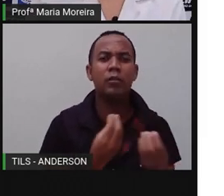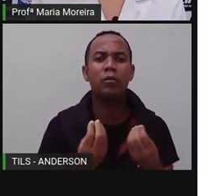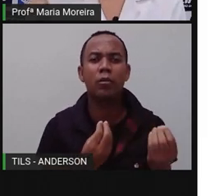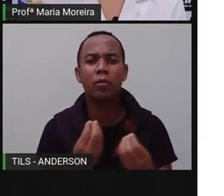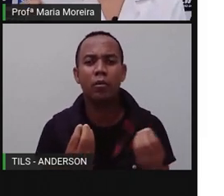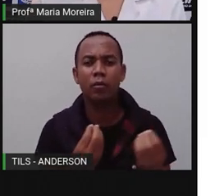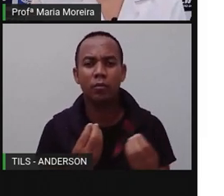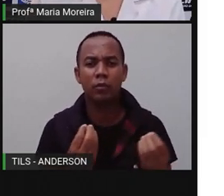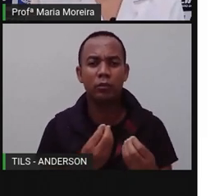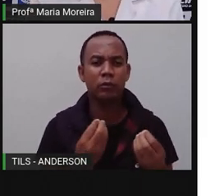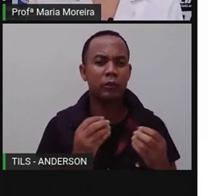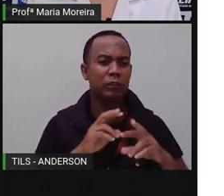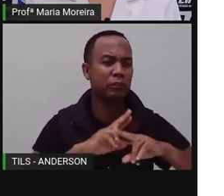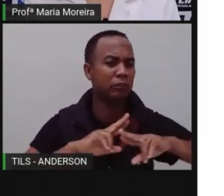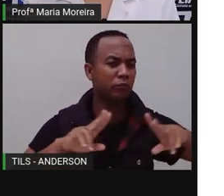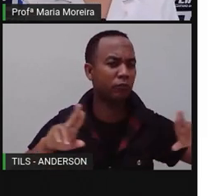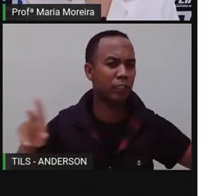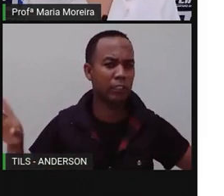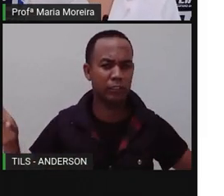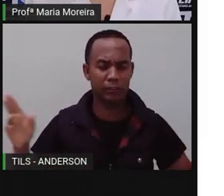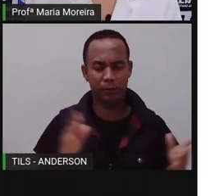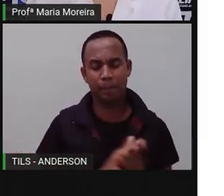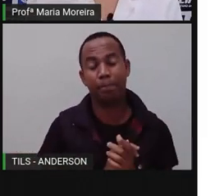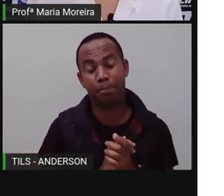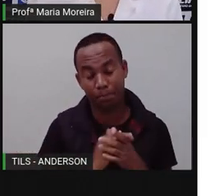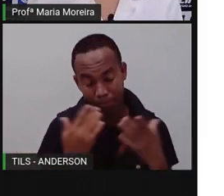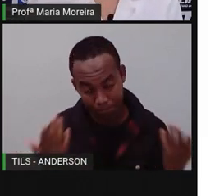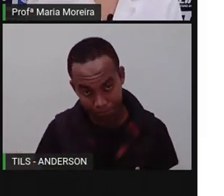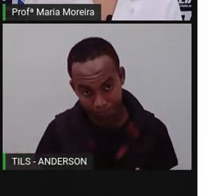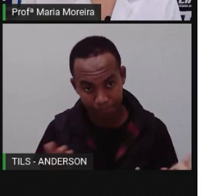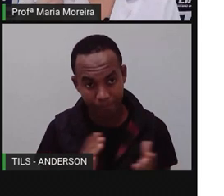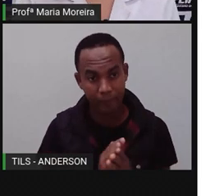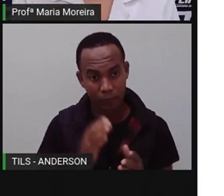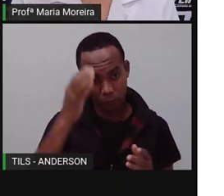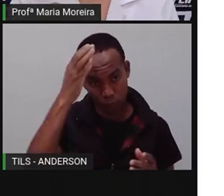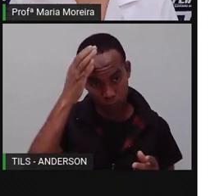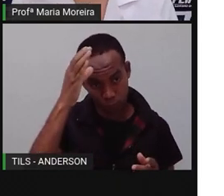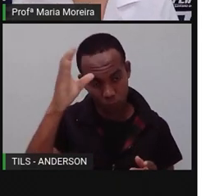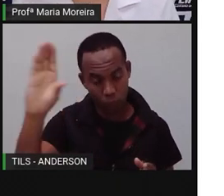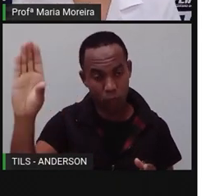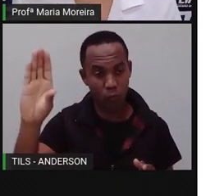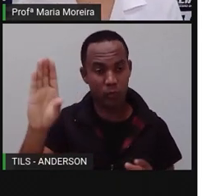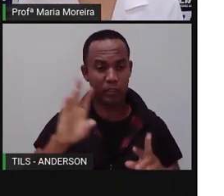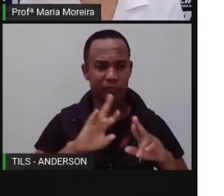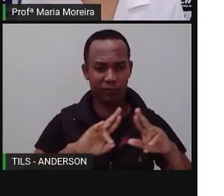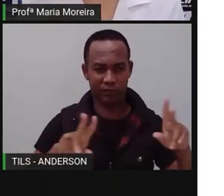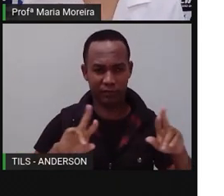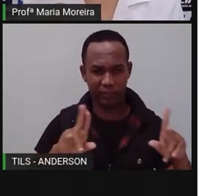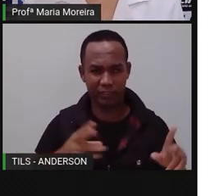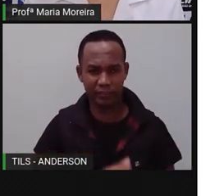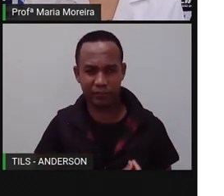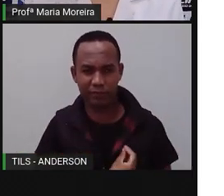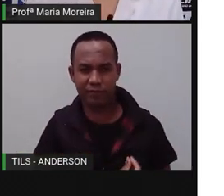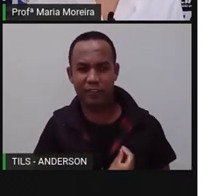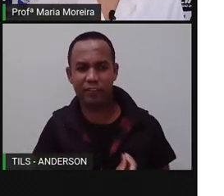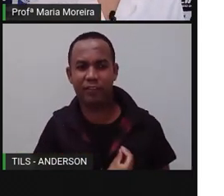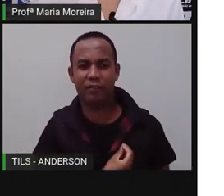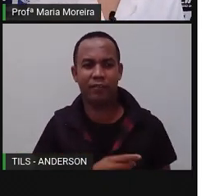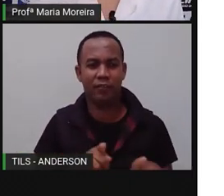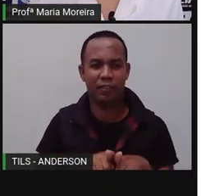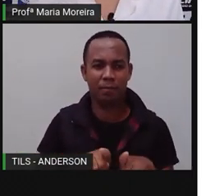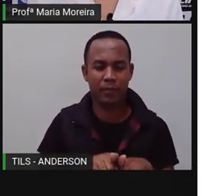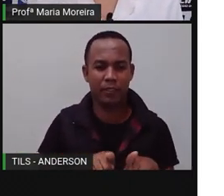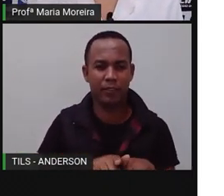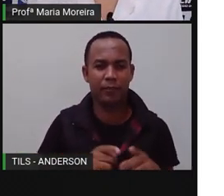era completamente diferente. Então, a cultura era completamente diferente do que eles vivenciavam, né?